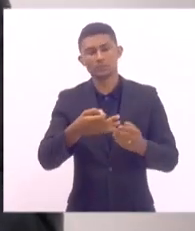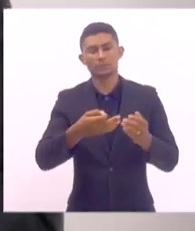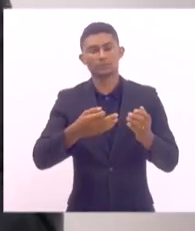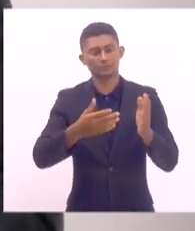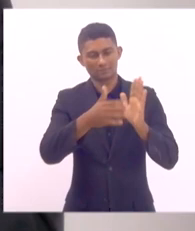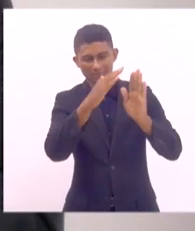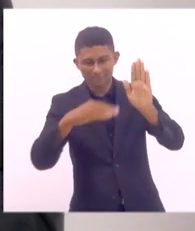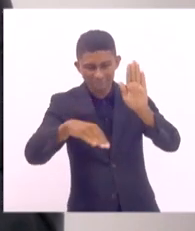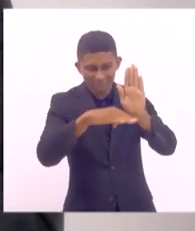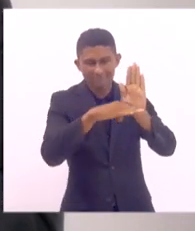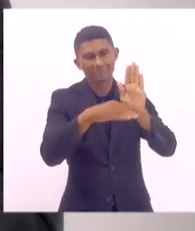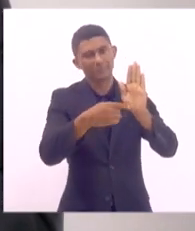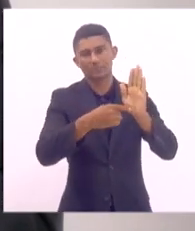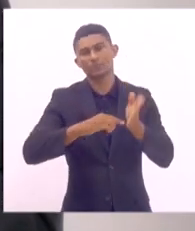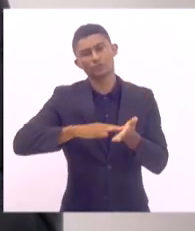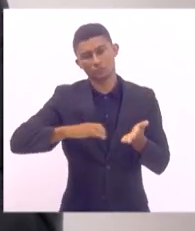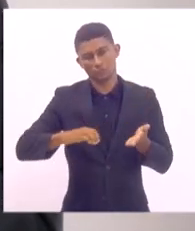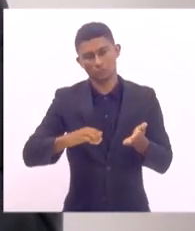Luiz.